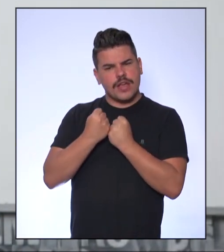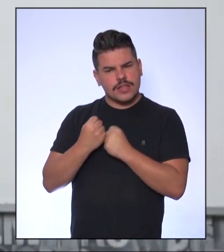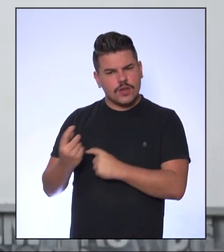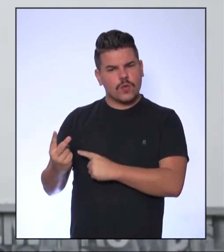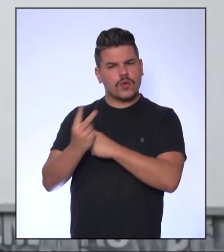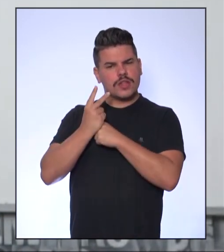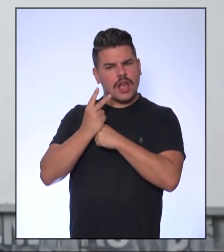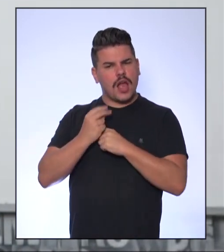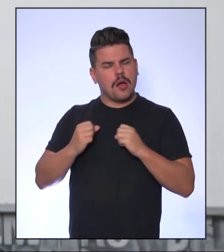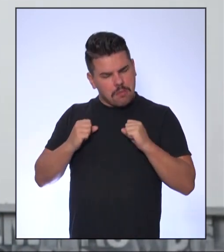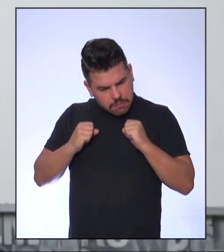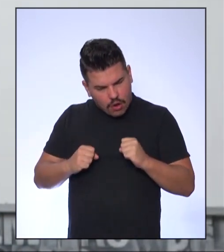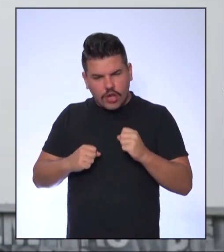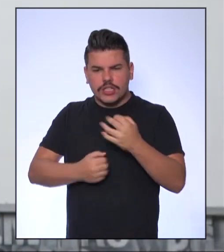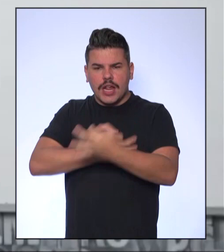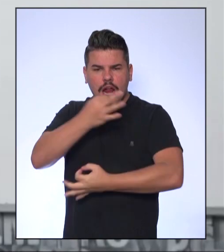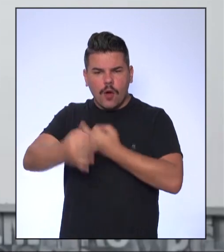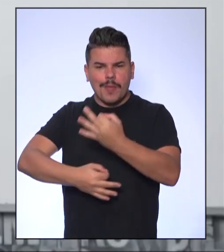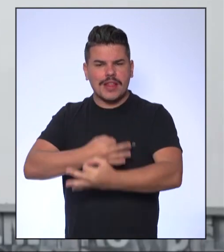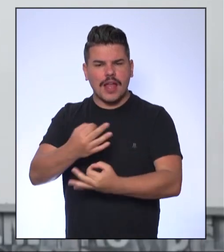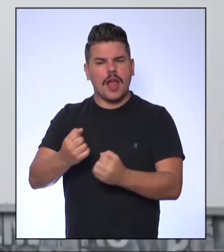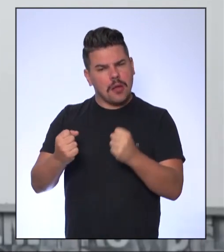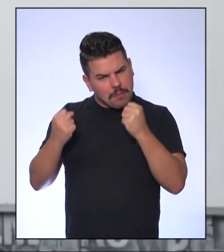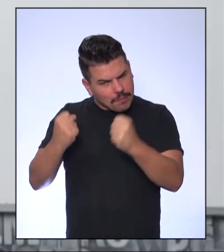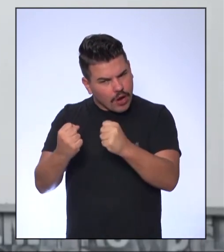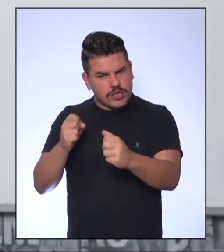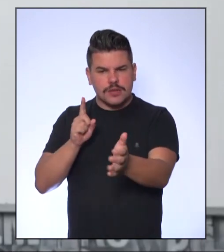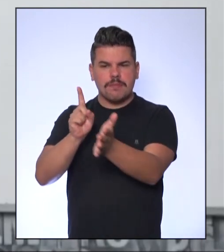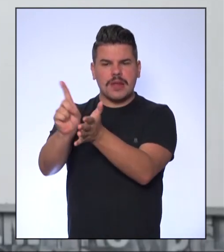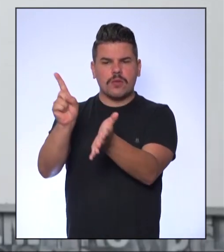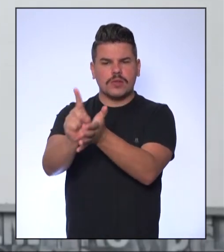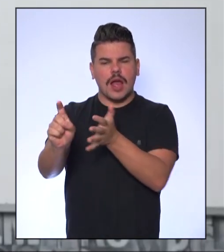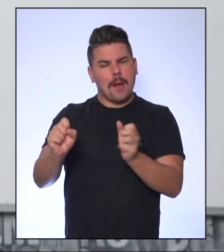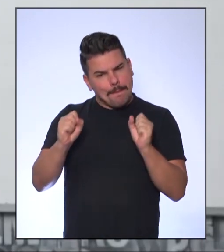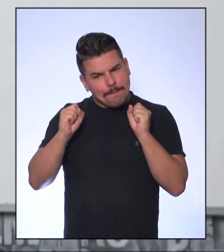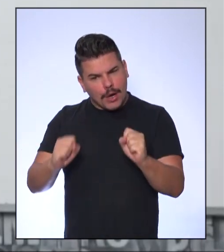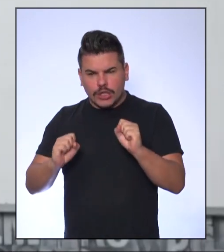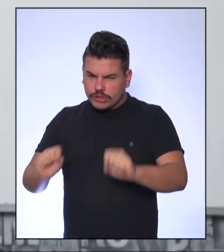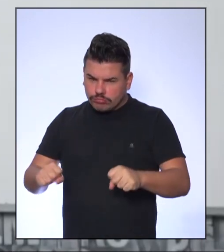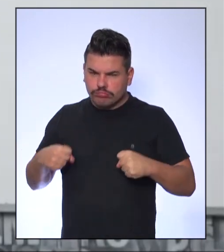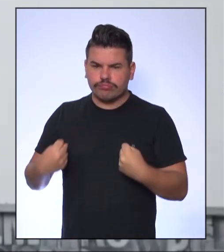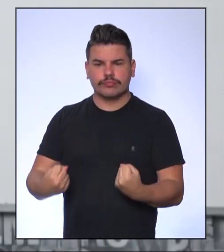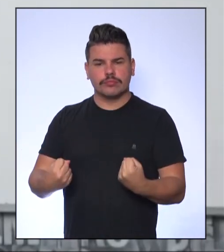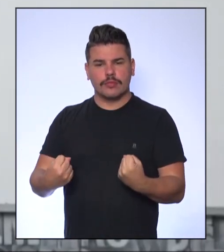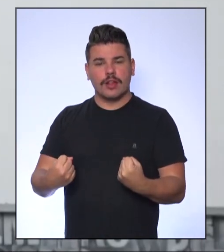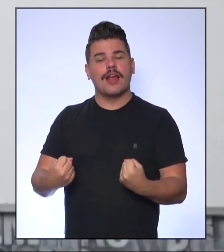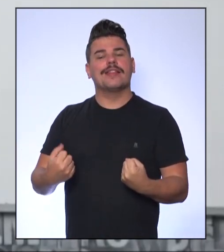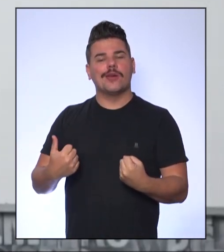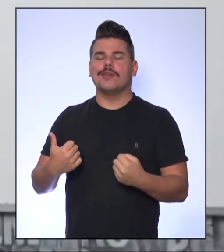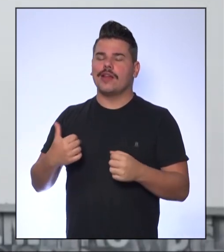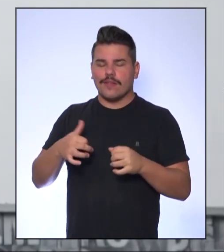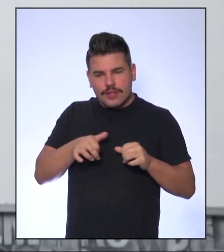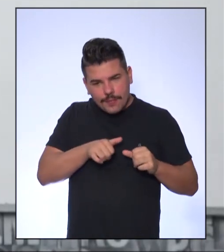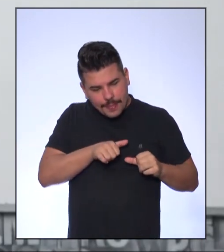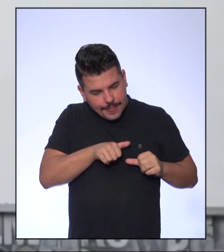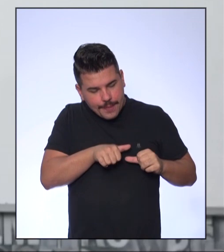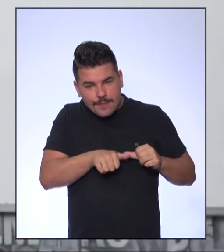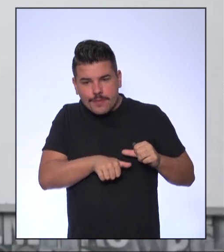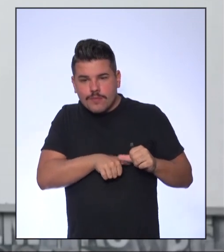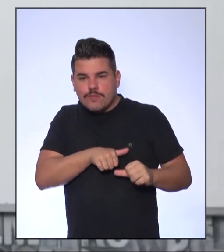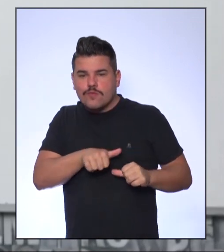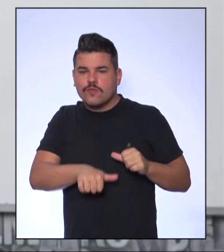de argumentos, e aí eu começo a enxergar que existe uma transição,